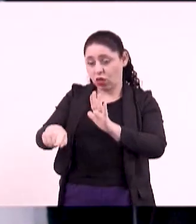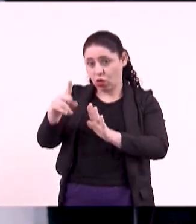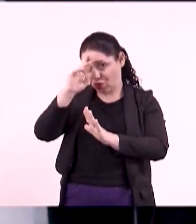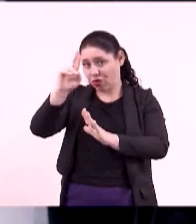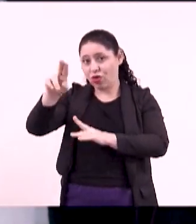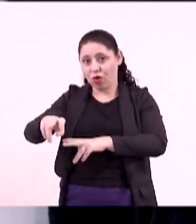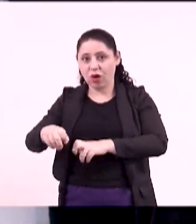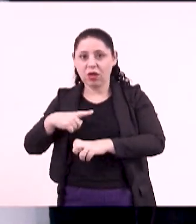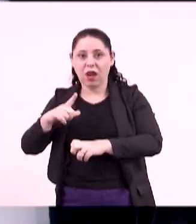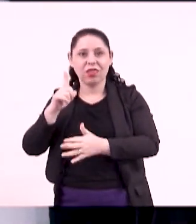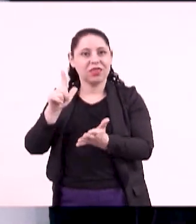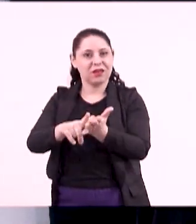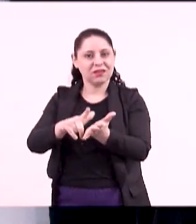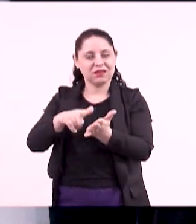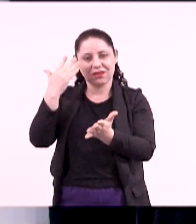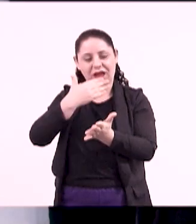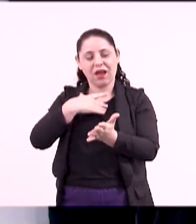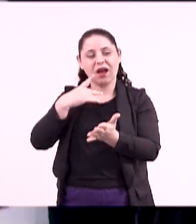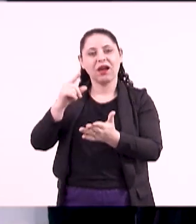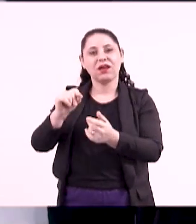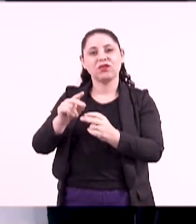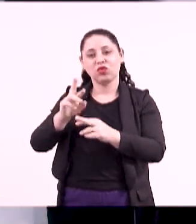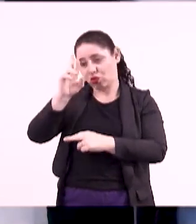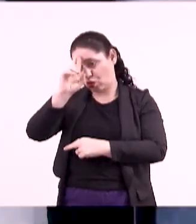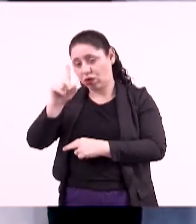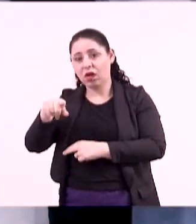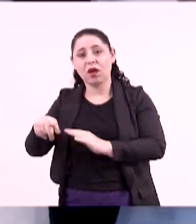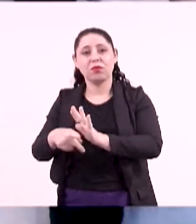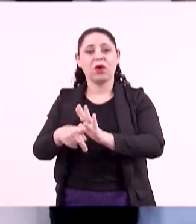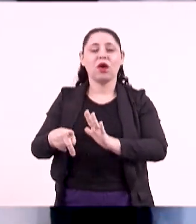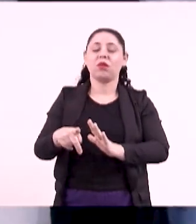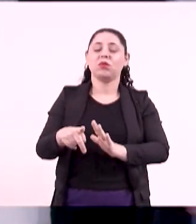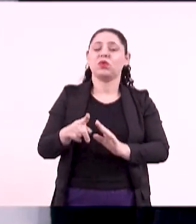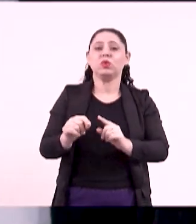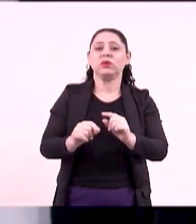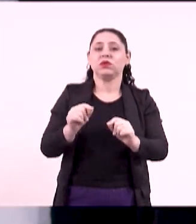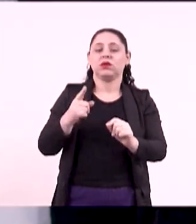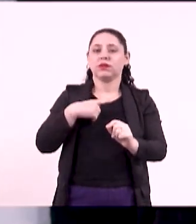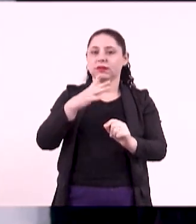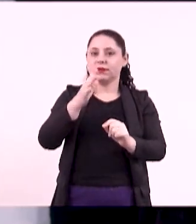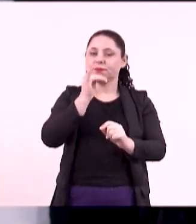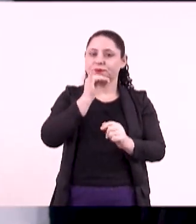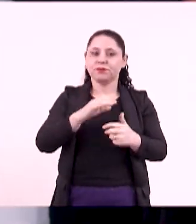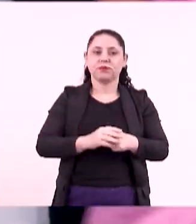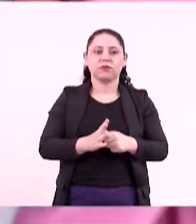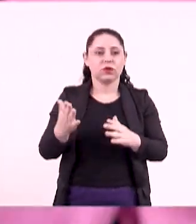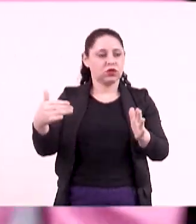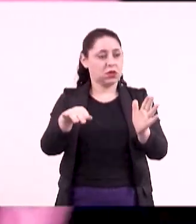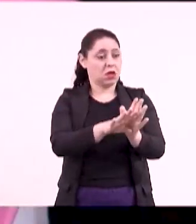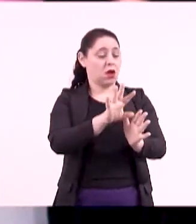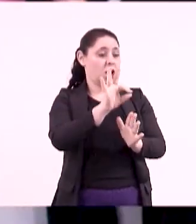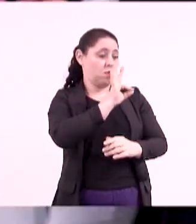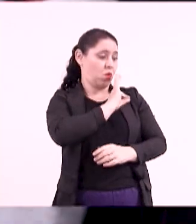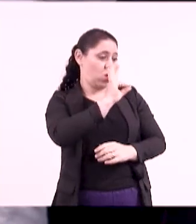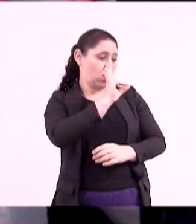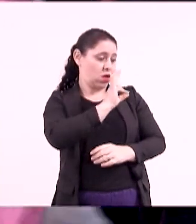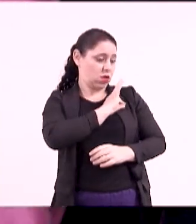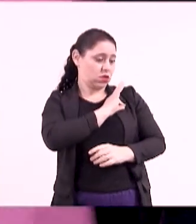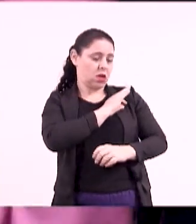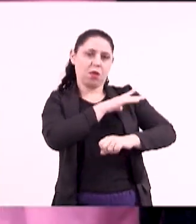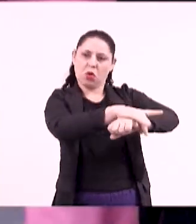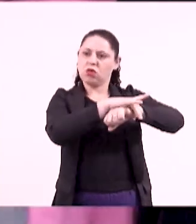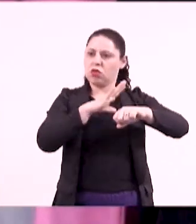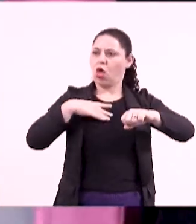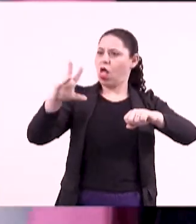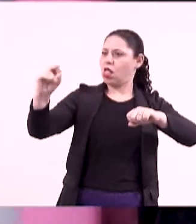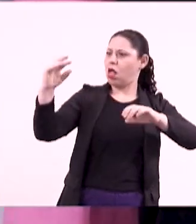ao produtor de manter o status quo. Você chega lá, a Força Nacional protege o invasor,